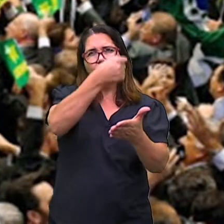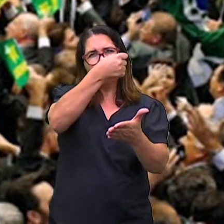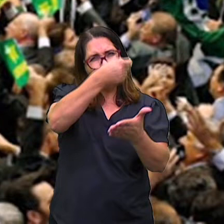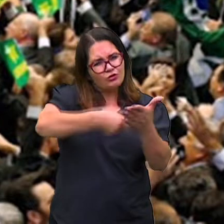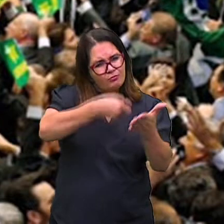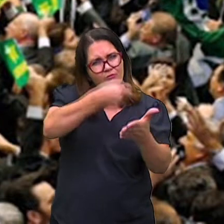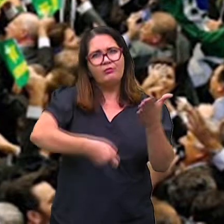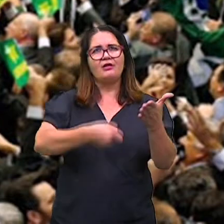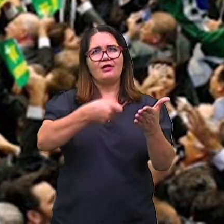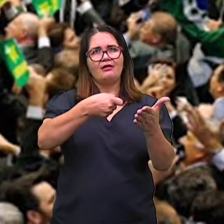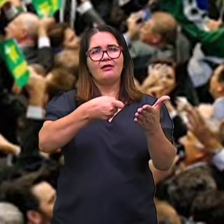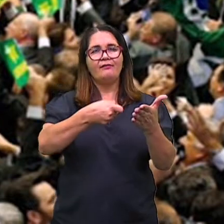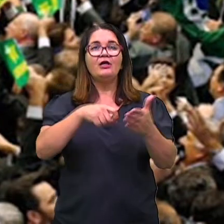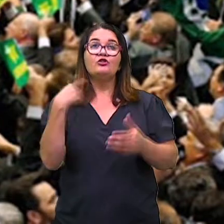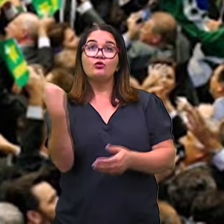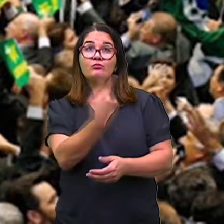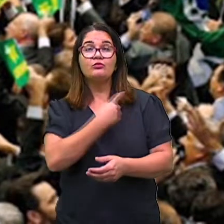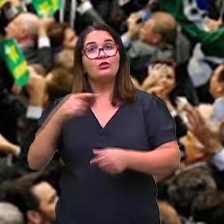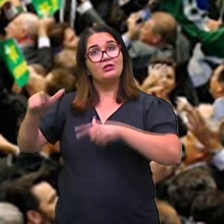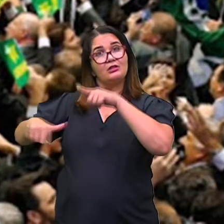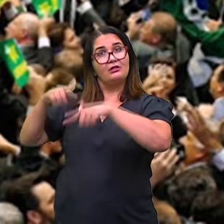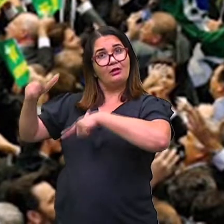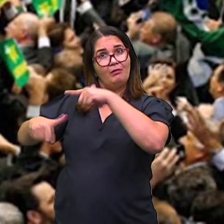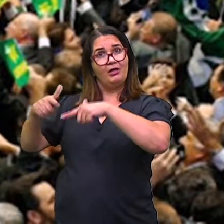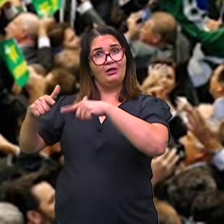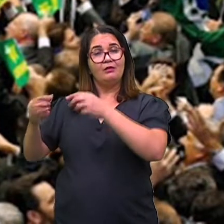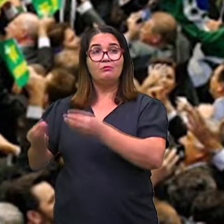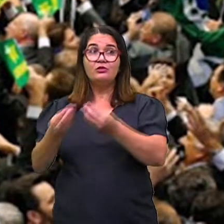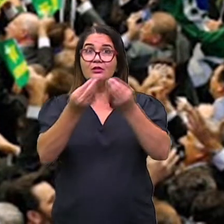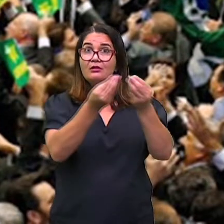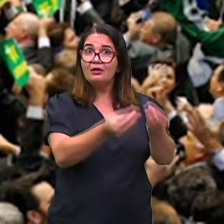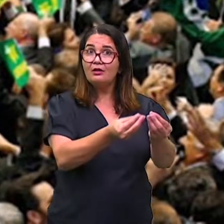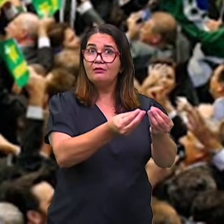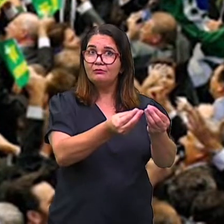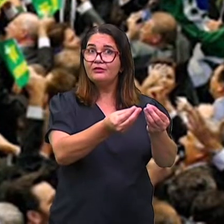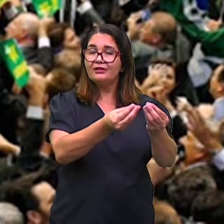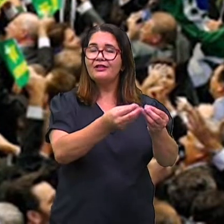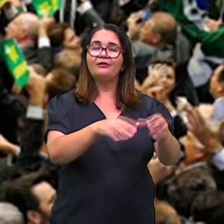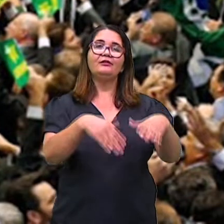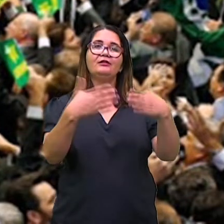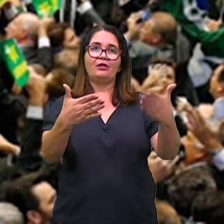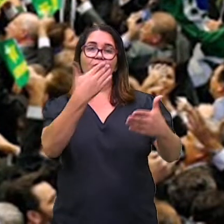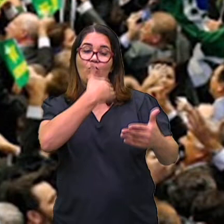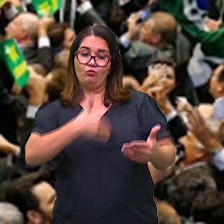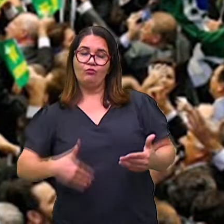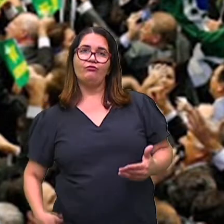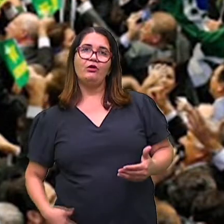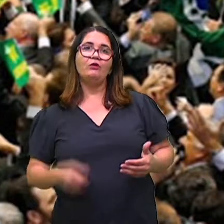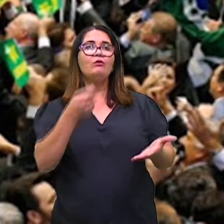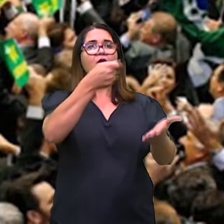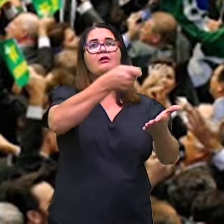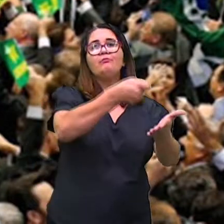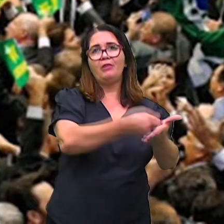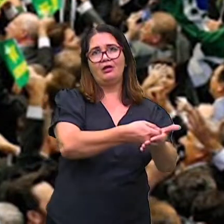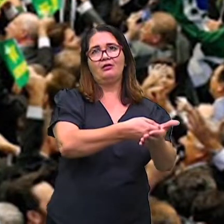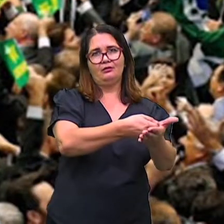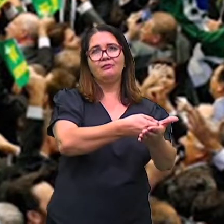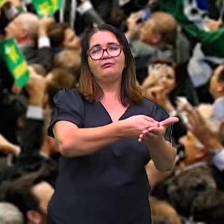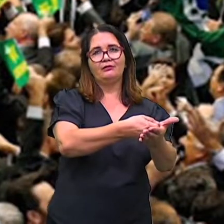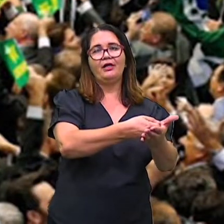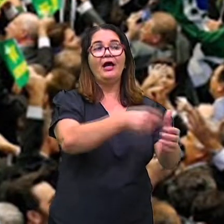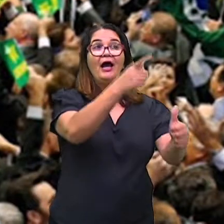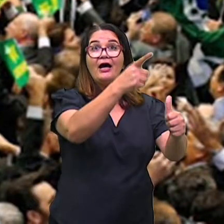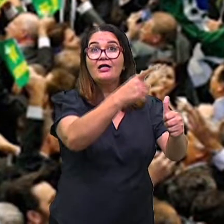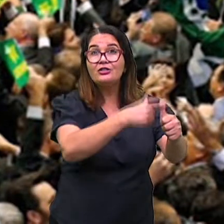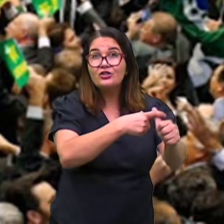Civil com recursos do Tesouro Nacional. Esses tesouros são obtidos através dos nossos